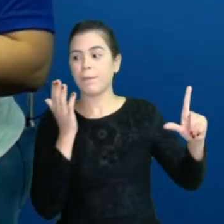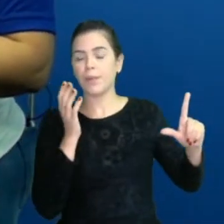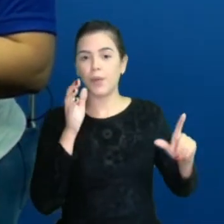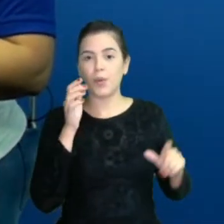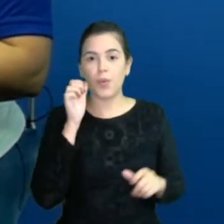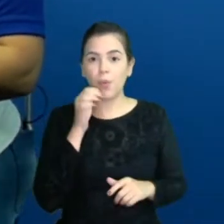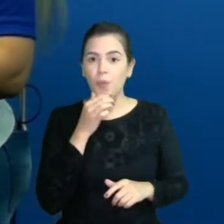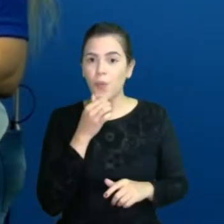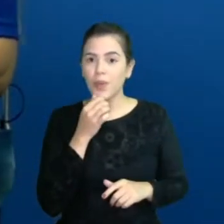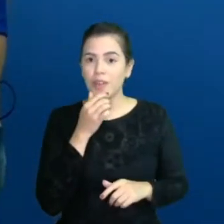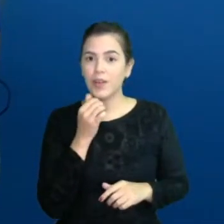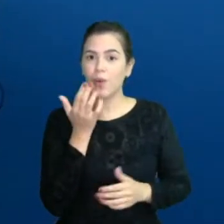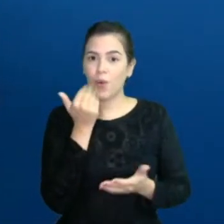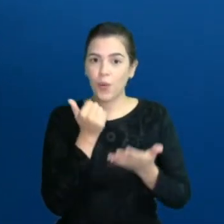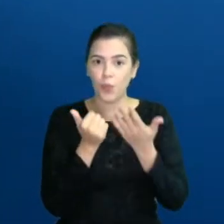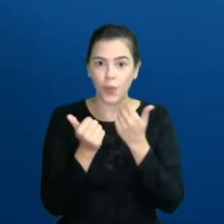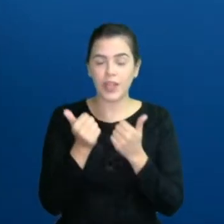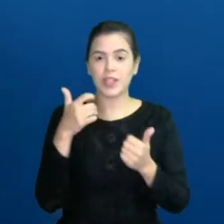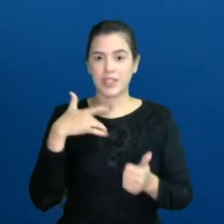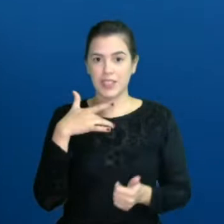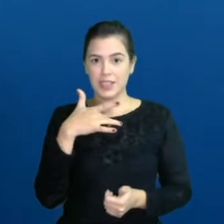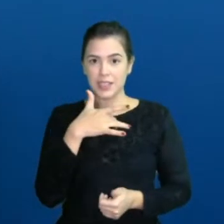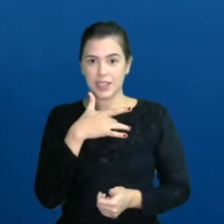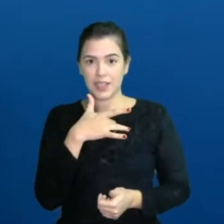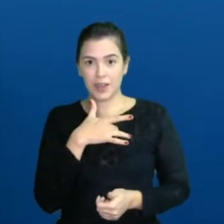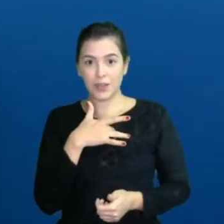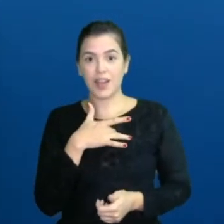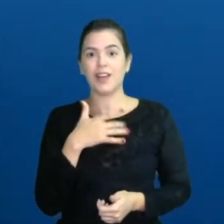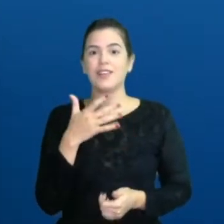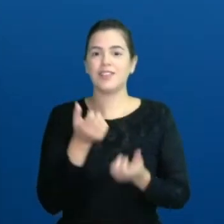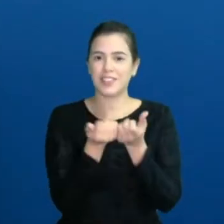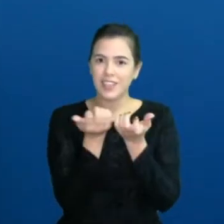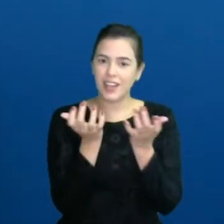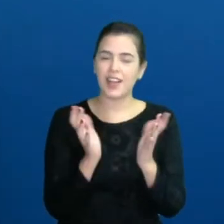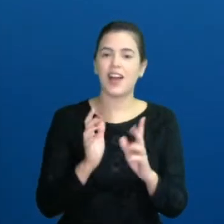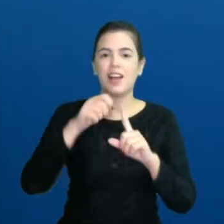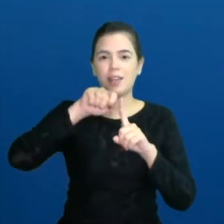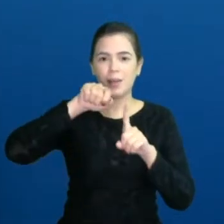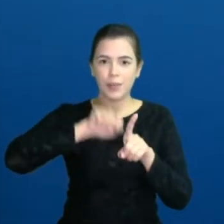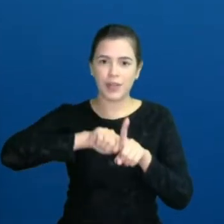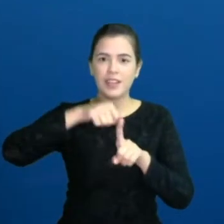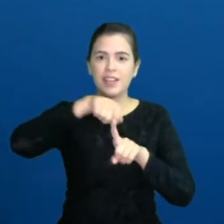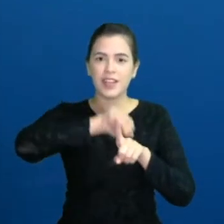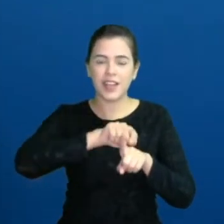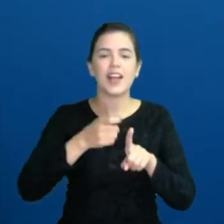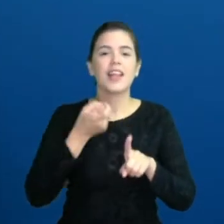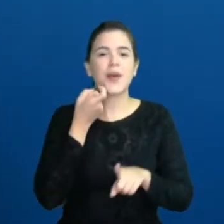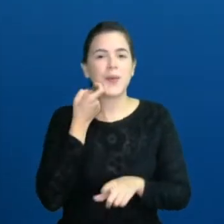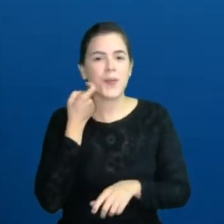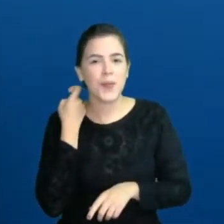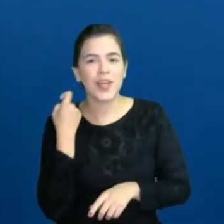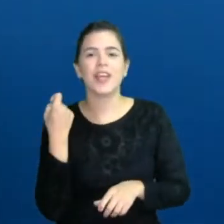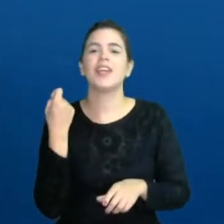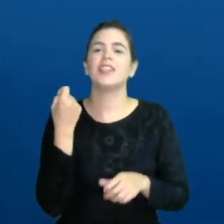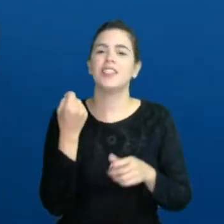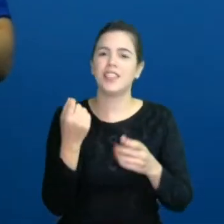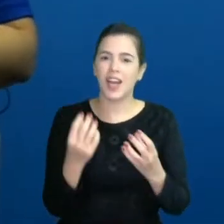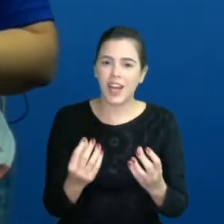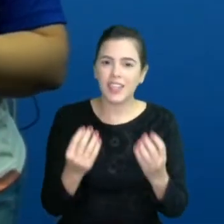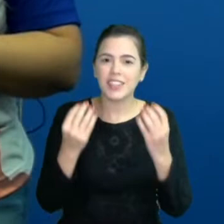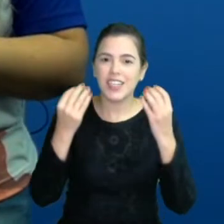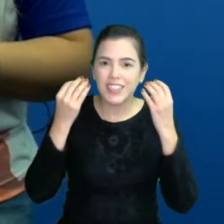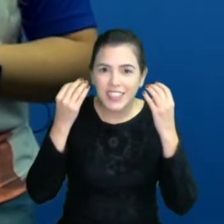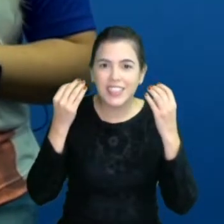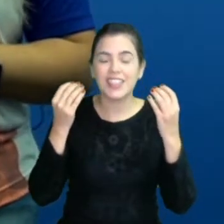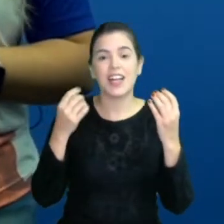brócolis, sanduíche, o frango, a fruta que é a banana, o peixe, a fruta que é a melancia. A gente